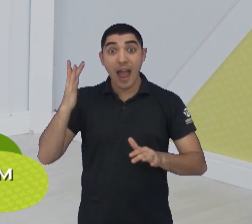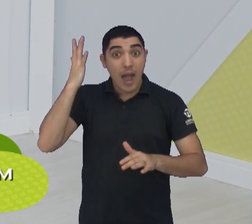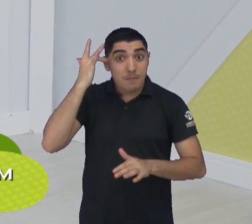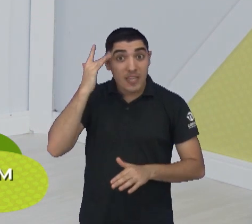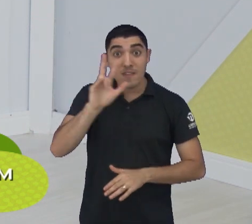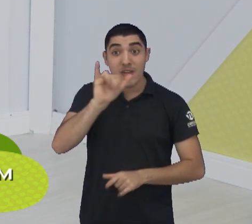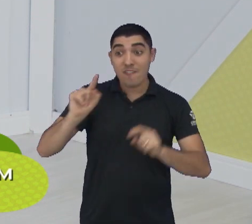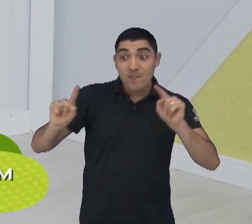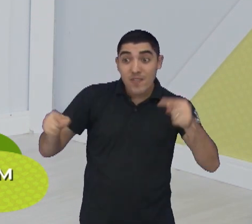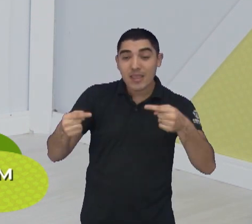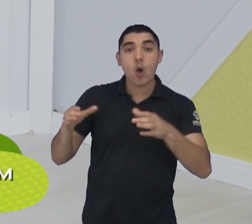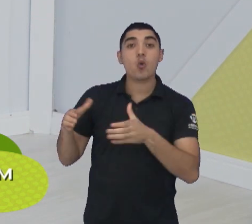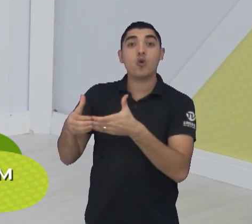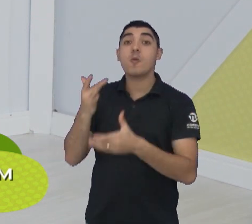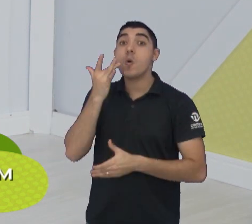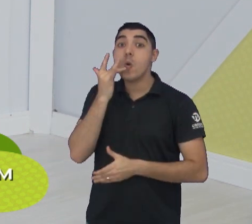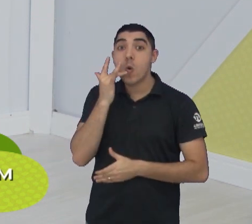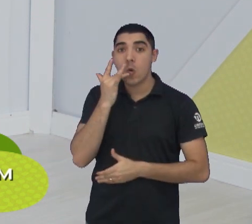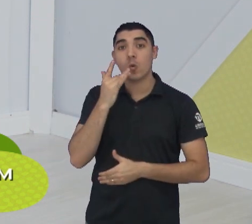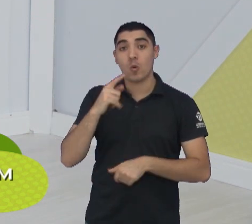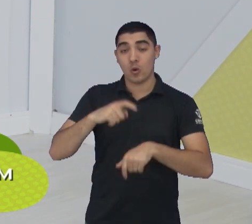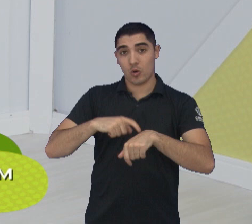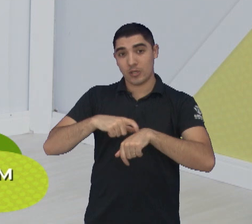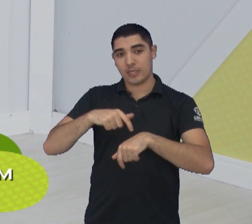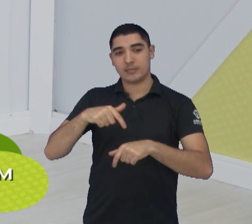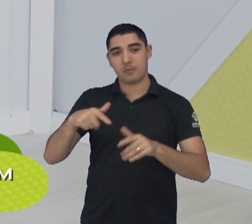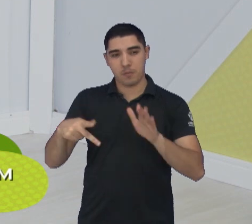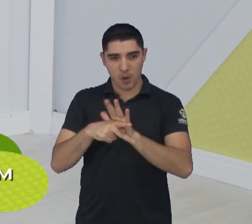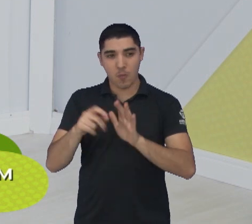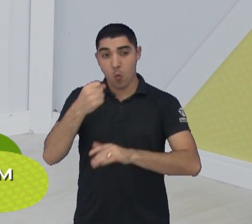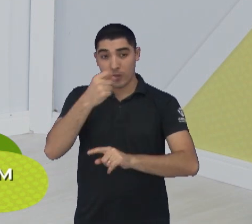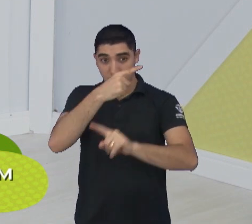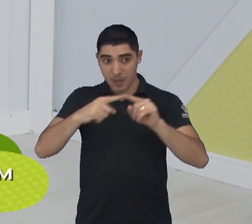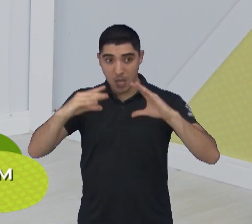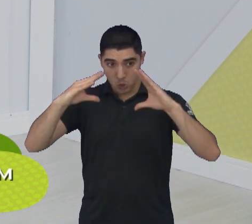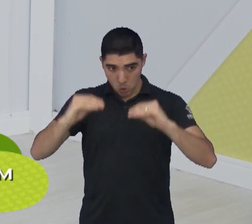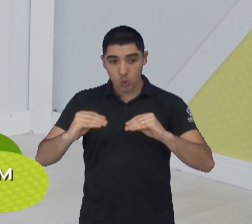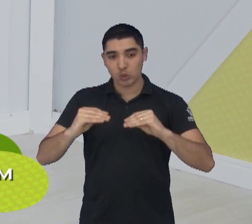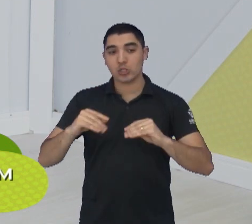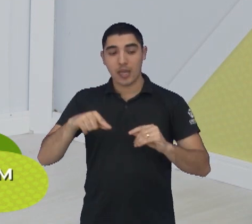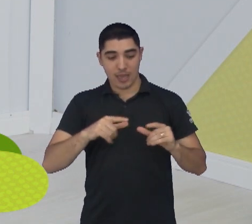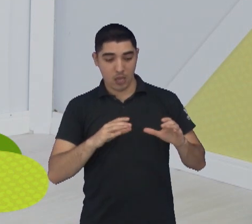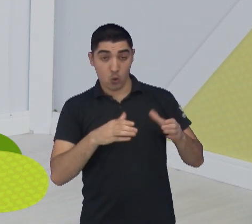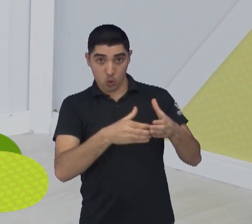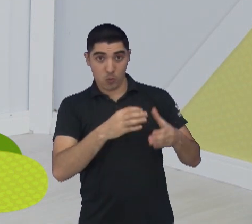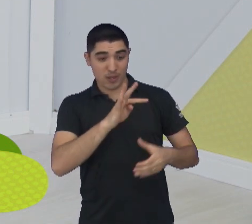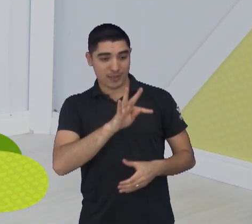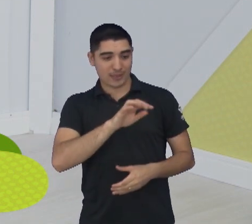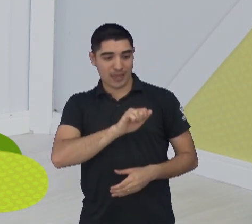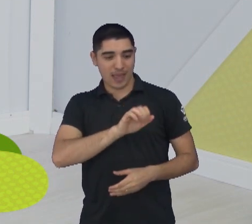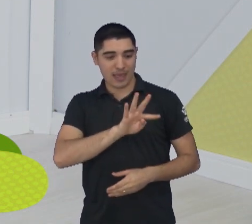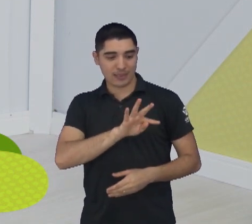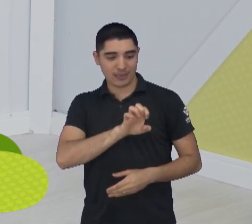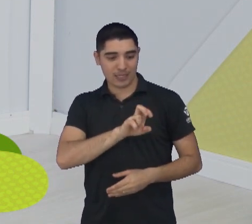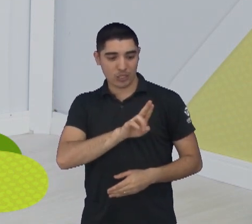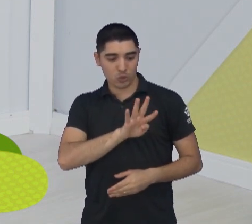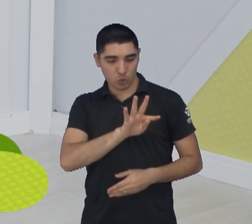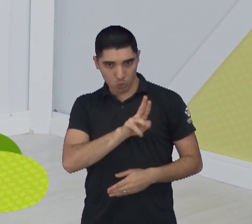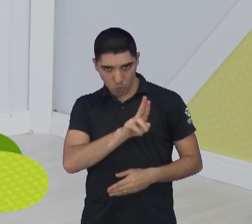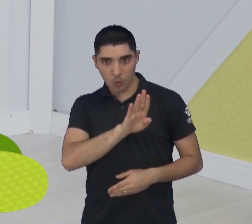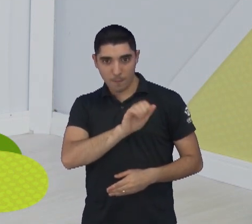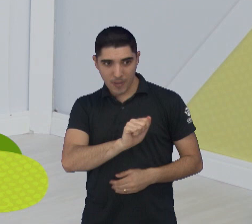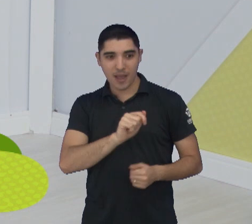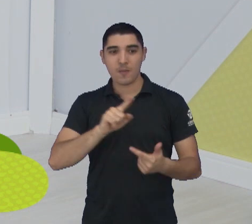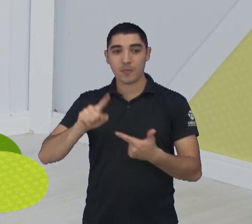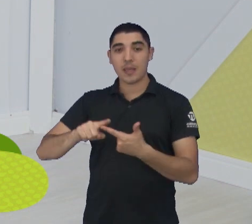amanhã às 8h30 da noite, também no Teatrão, entre o atual campeão, o time do Tatetuba, contra o time do Balaio. Balaio com